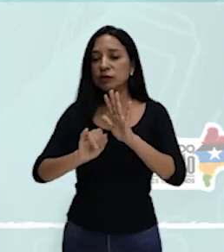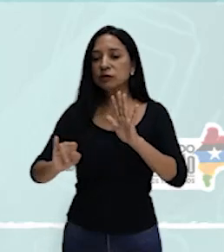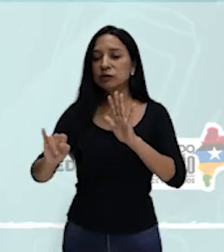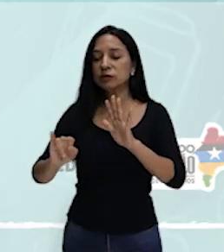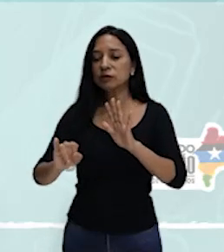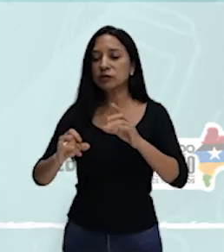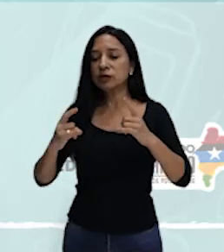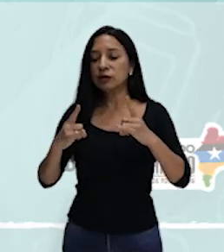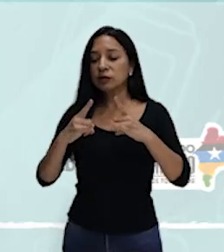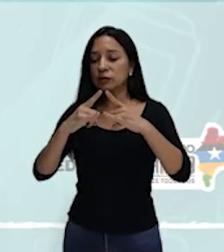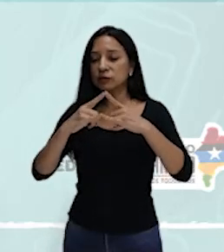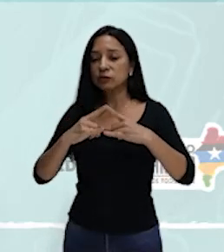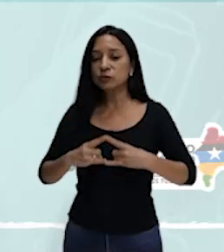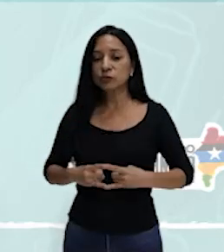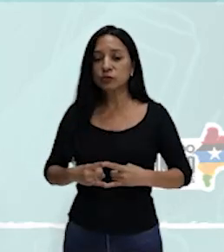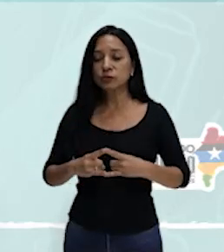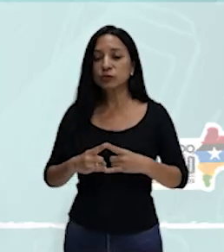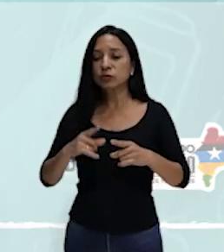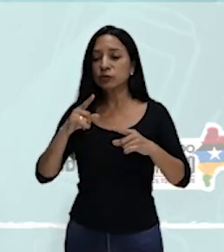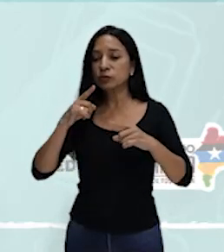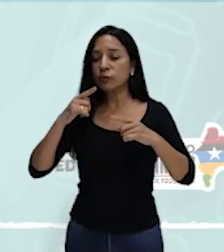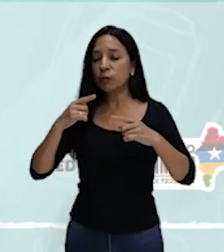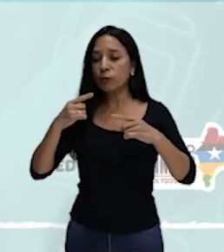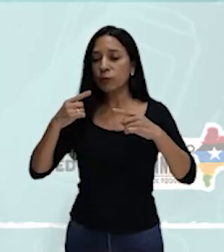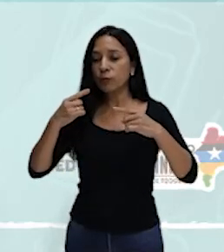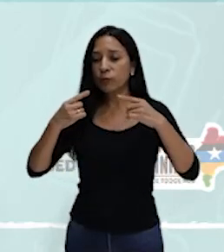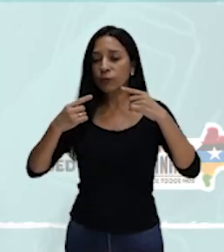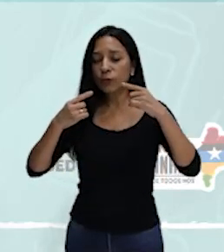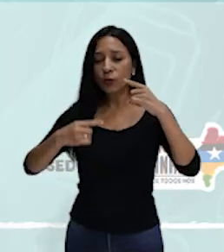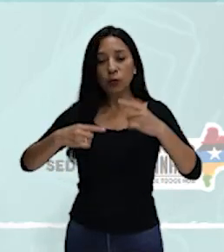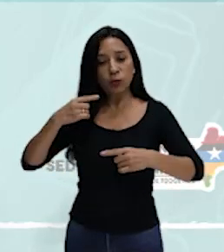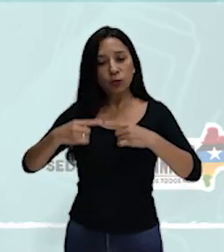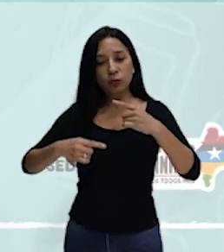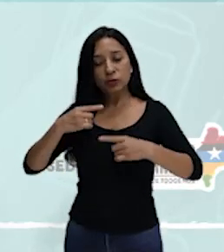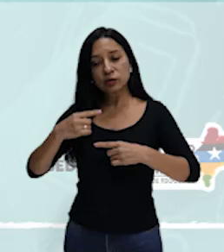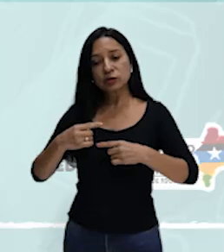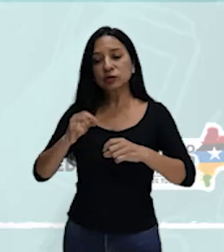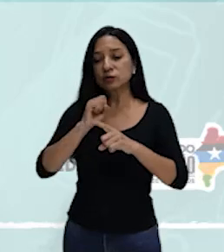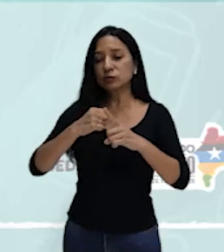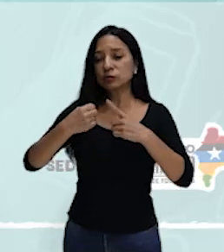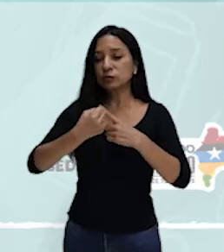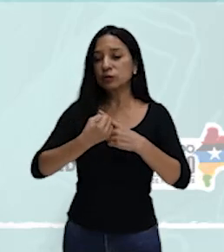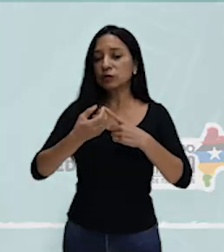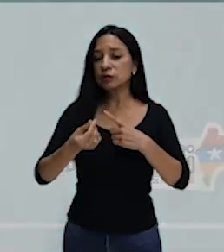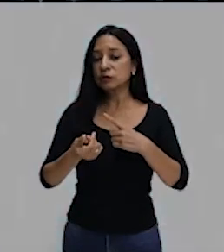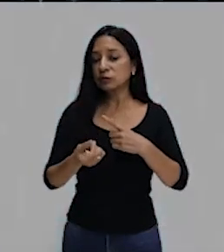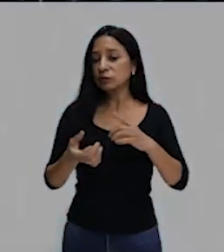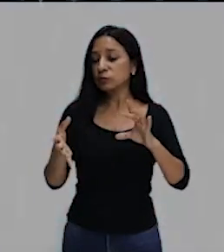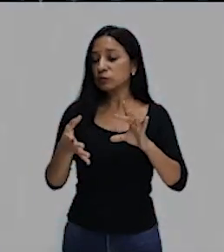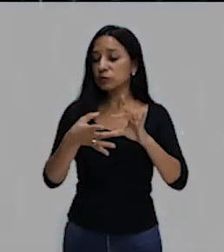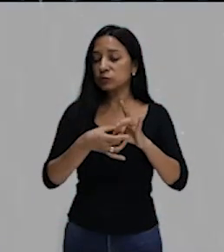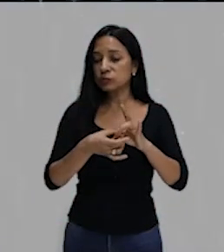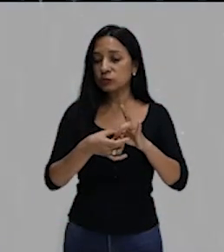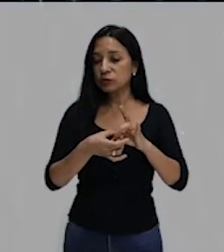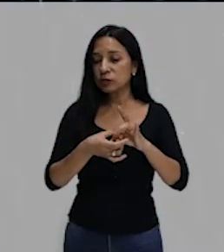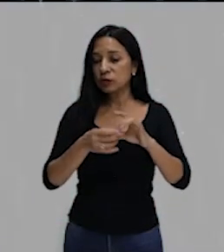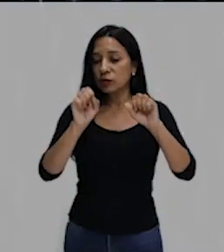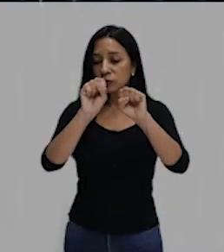instituições políticas, econômicas e sociais coerentes. Ou seja, esse sistema ele vai